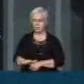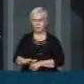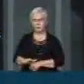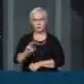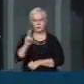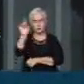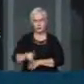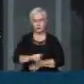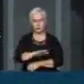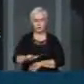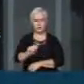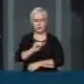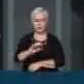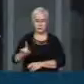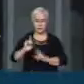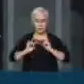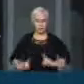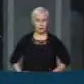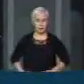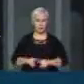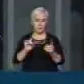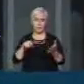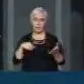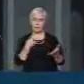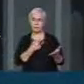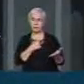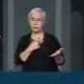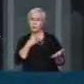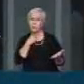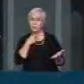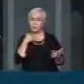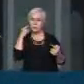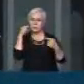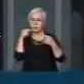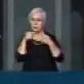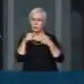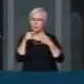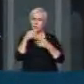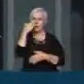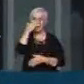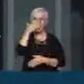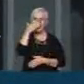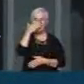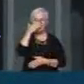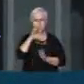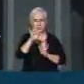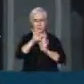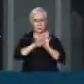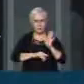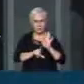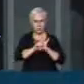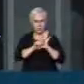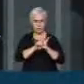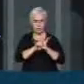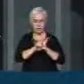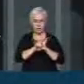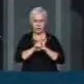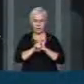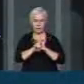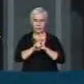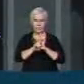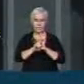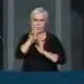dos vulneráveis, mas a gente não pode, em que pese a referência à palavra prostituição no texto da lei, confundir a